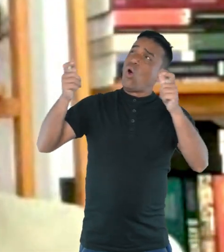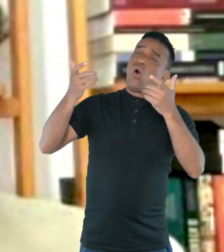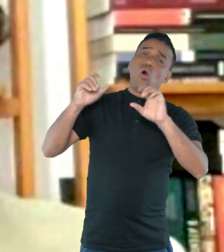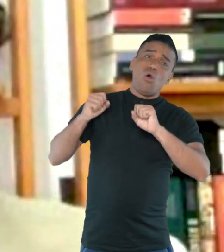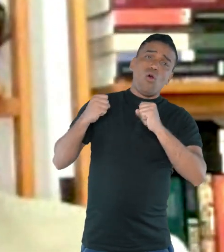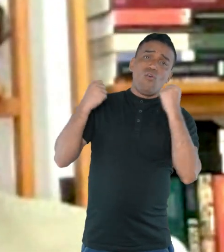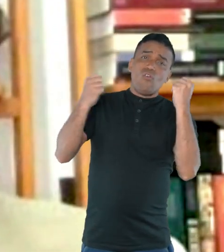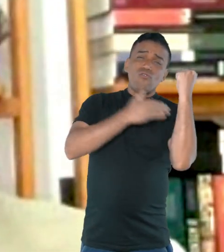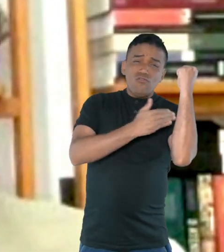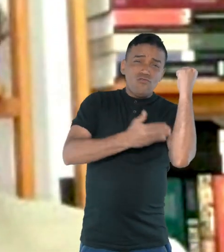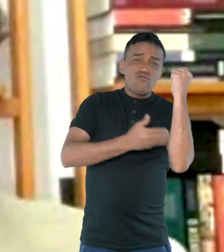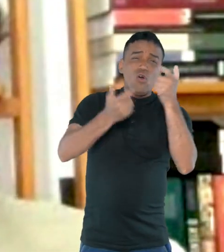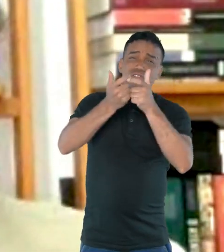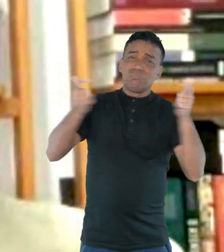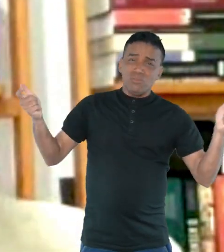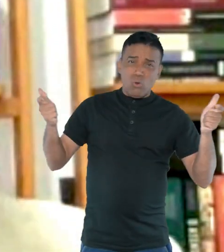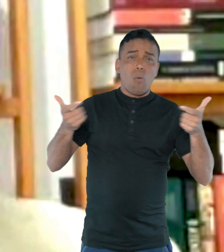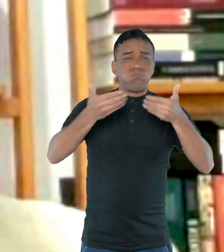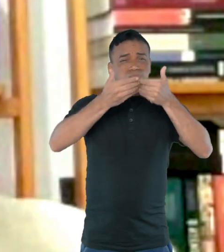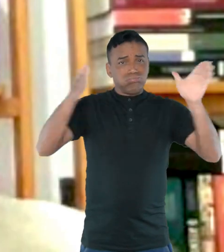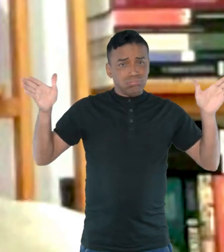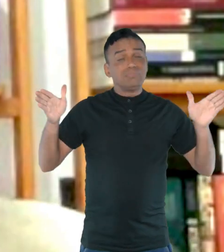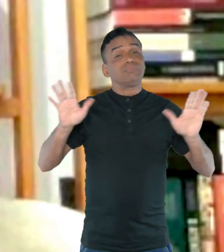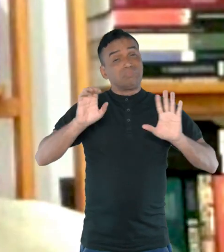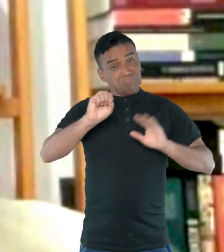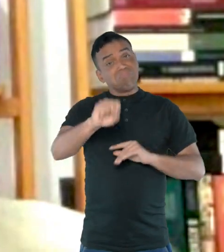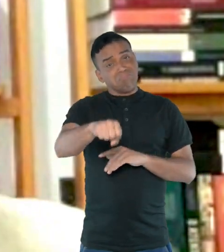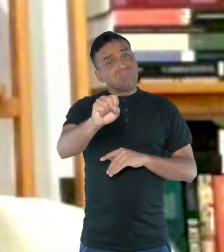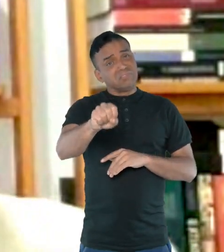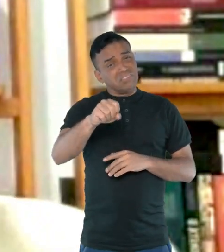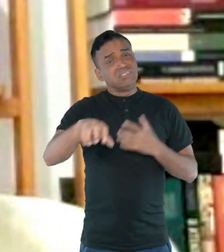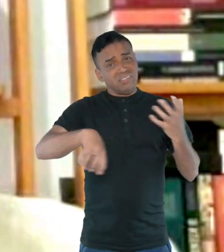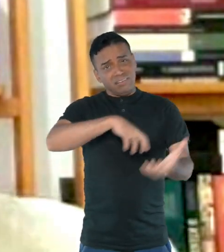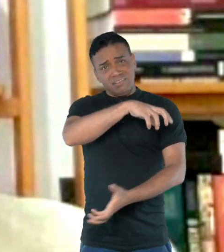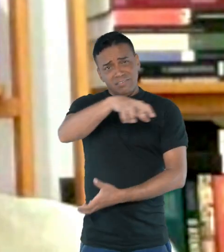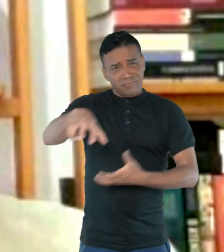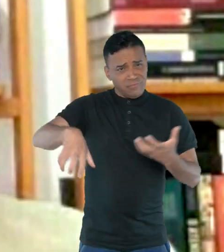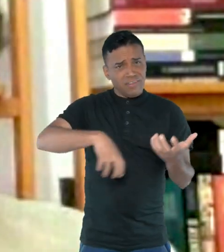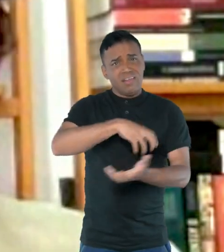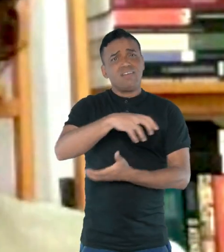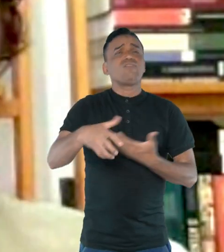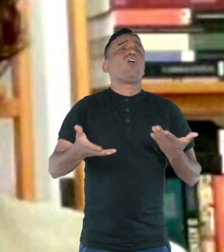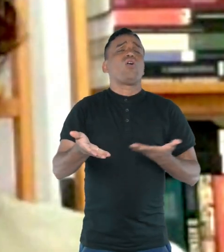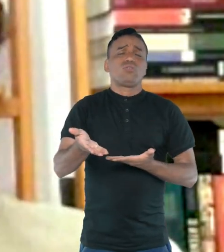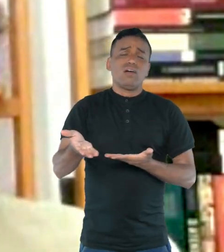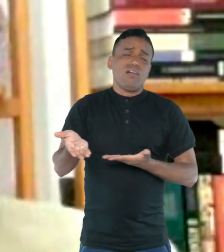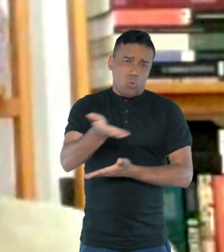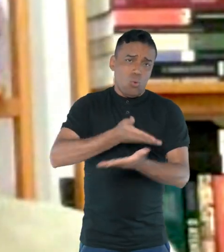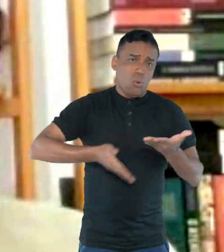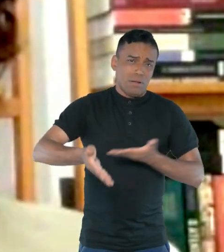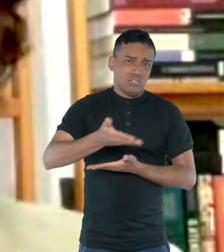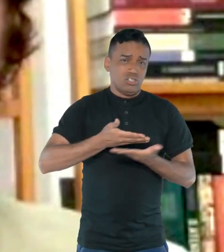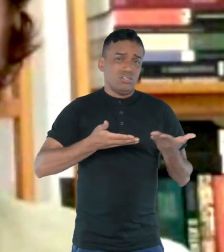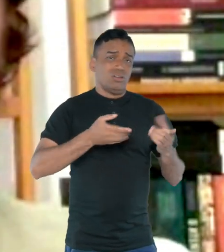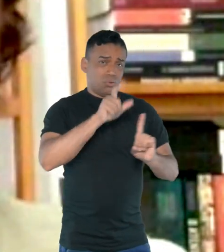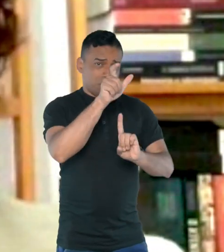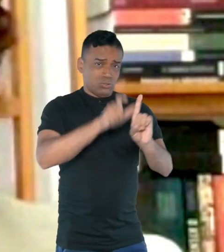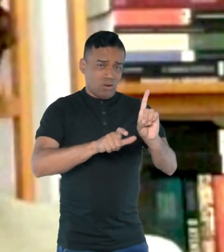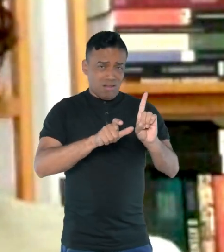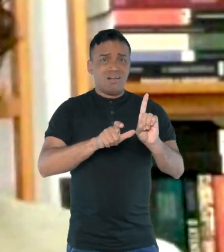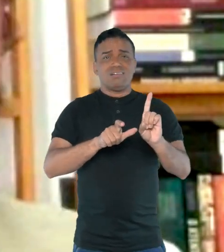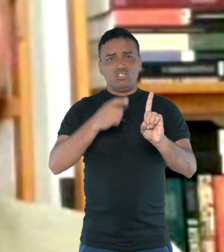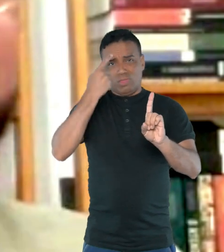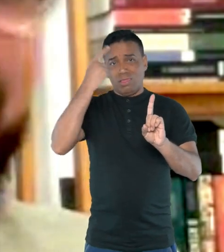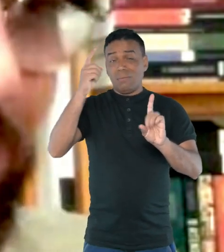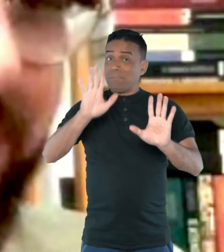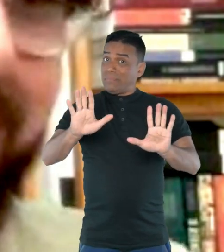amplo, mas sim, essa revolta eu nutro, eu compartilho da revolta do personagem, mas talvez